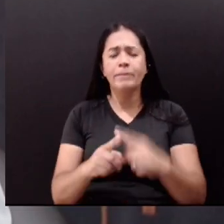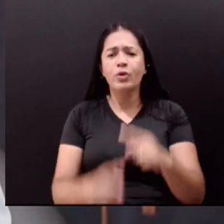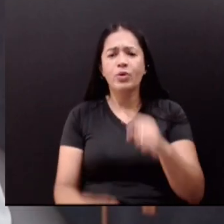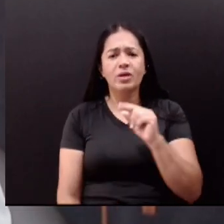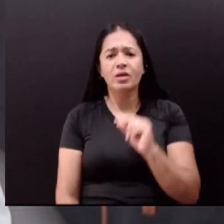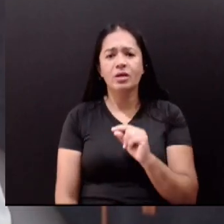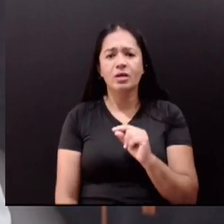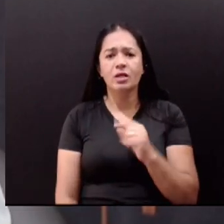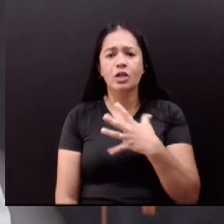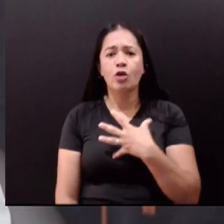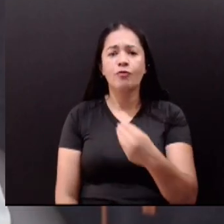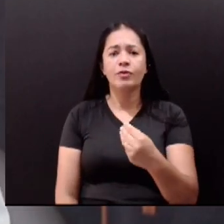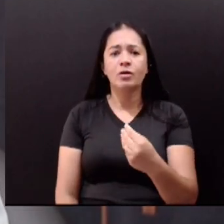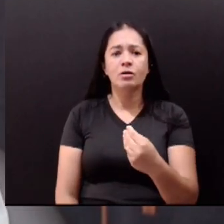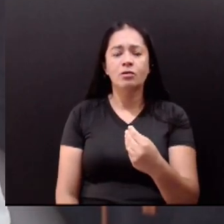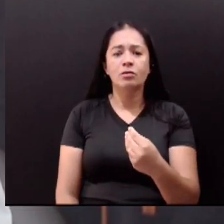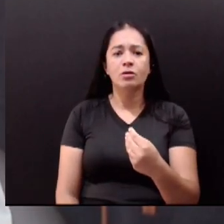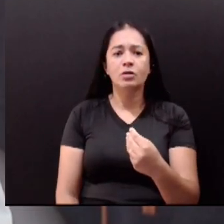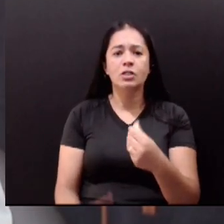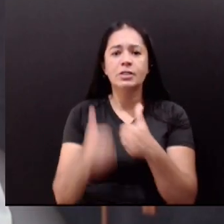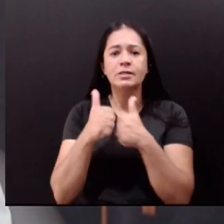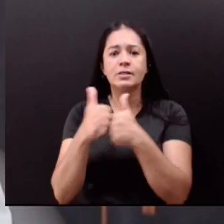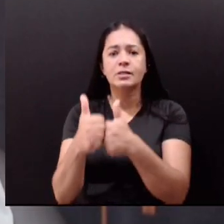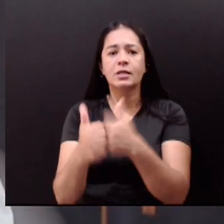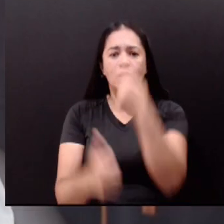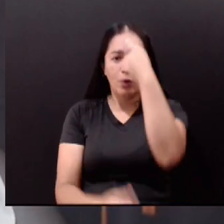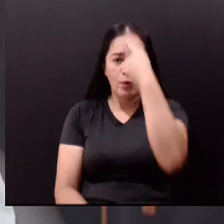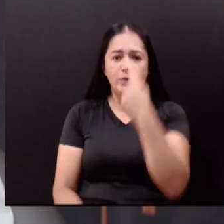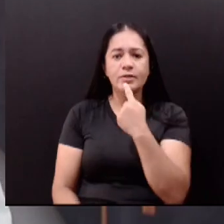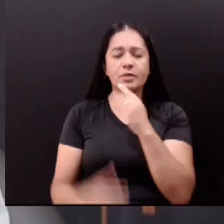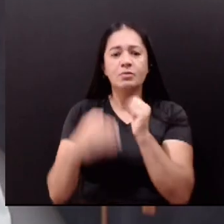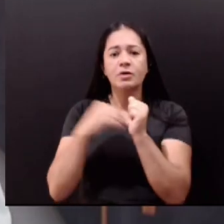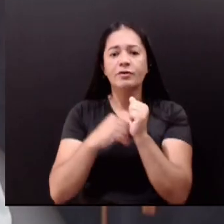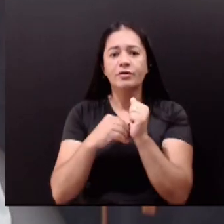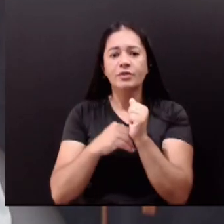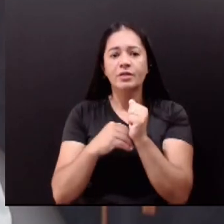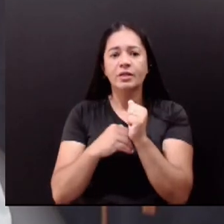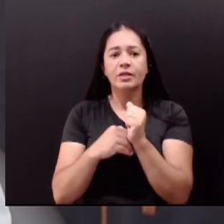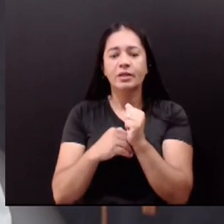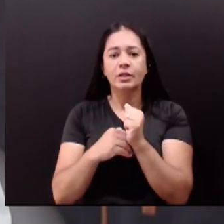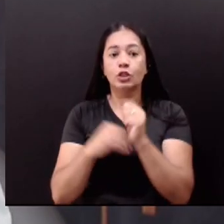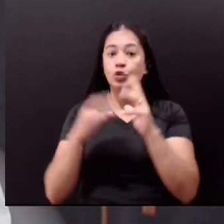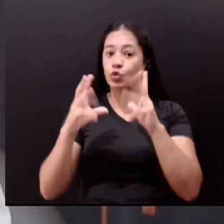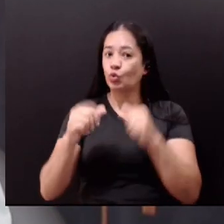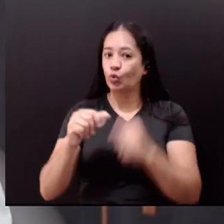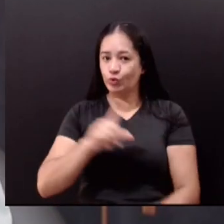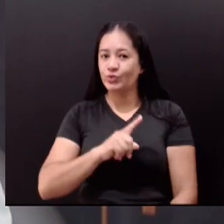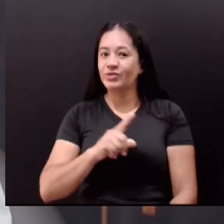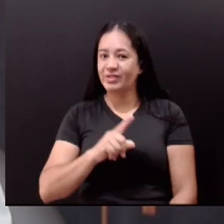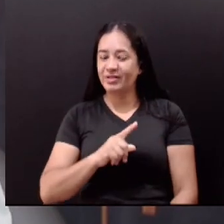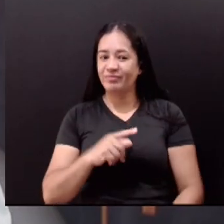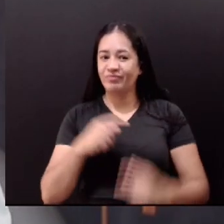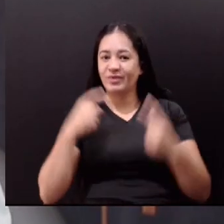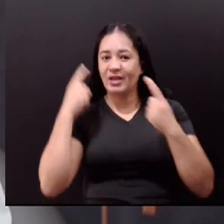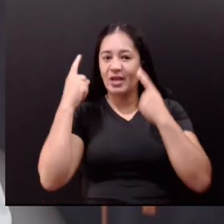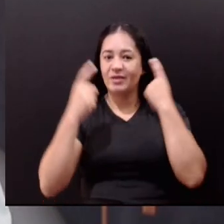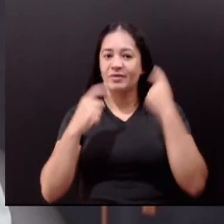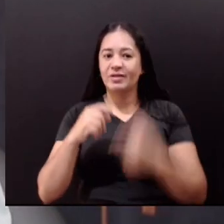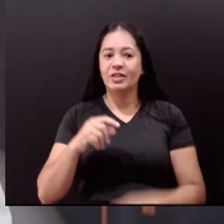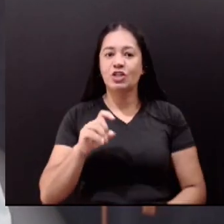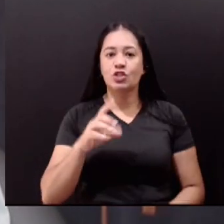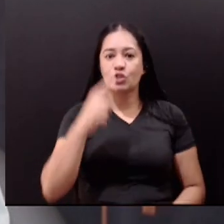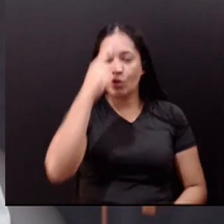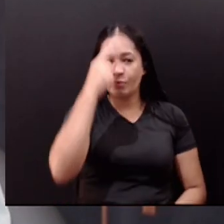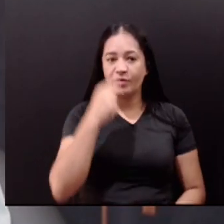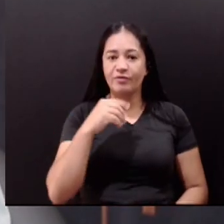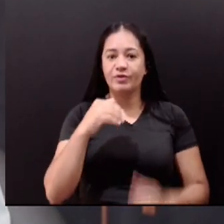filha, estar com esse perfil secreto, que todos eles estão, têm. Eu acho que a preocupação não é o perfil secreto, mas sim quem eles estão